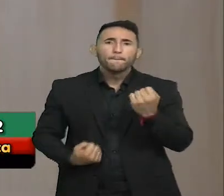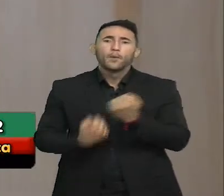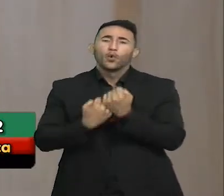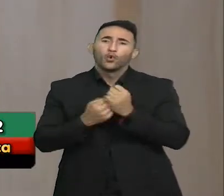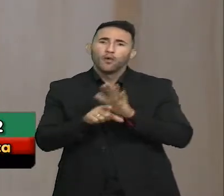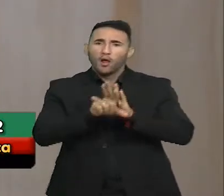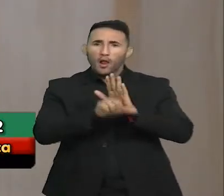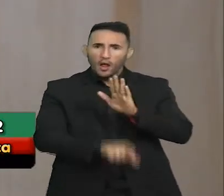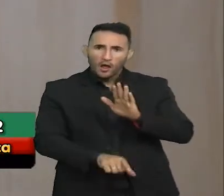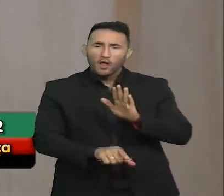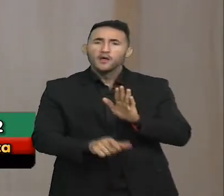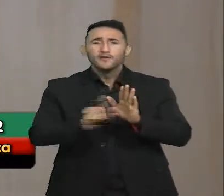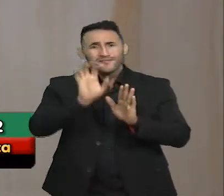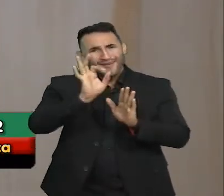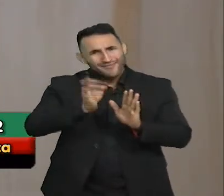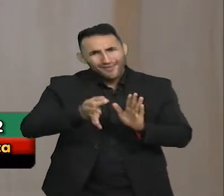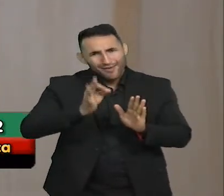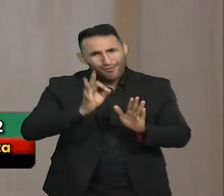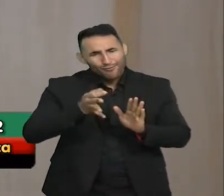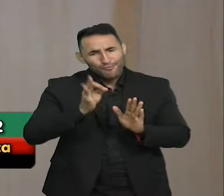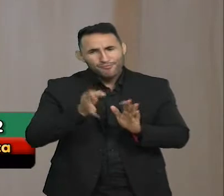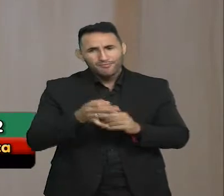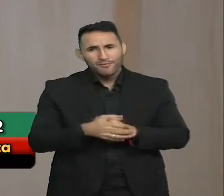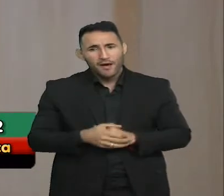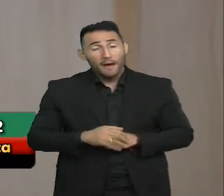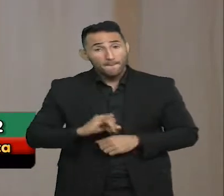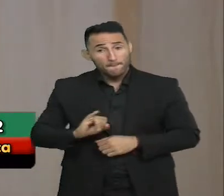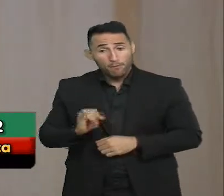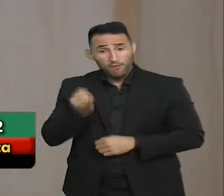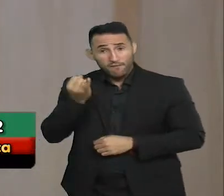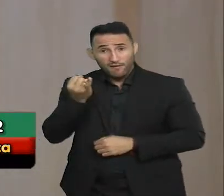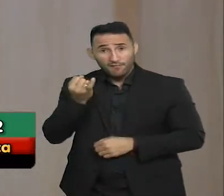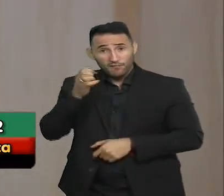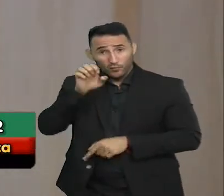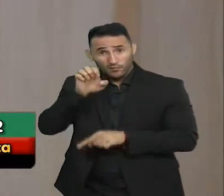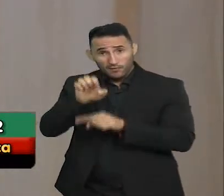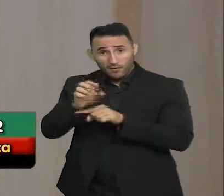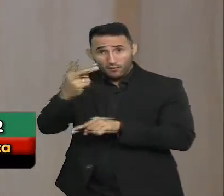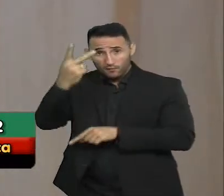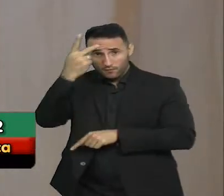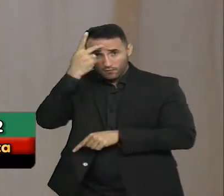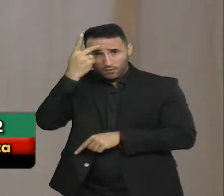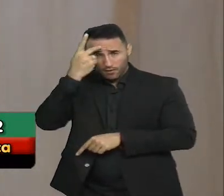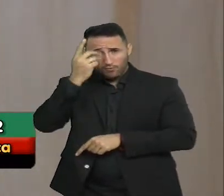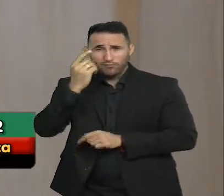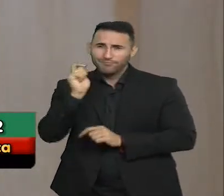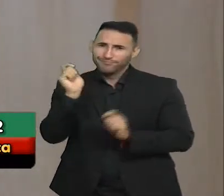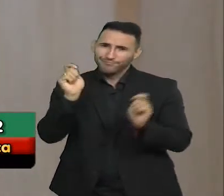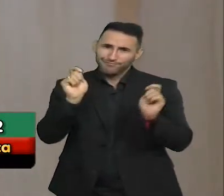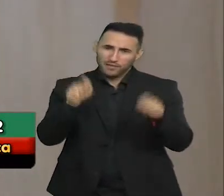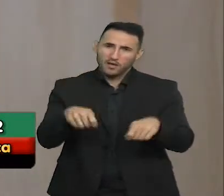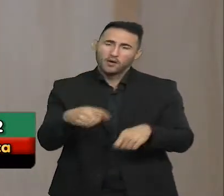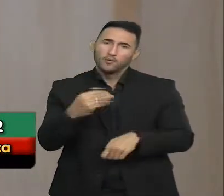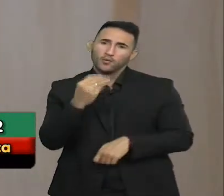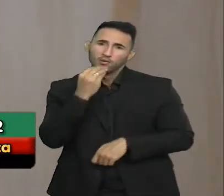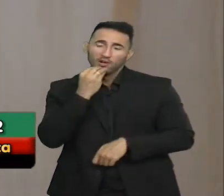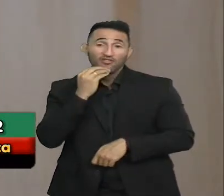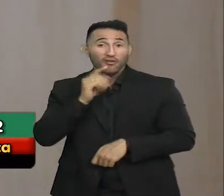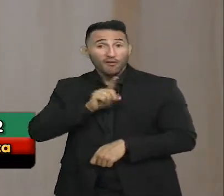com legitimidade. E aproveitem o que o Estado de São Paulo tem. Nós estamos lá